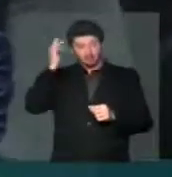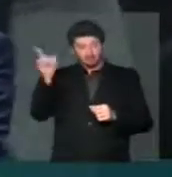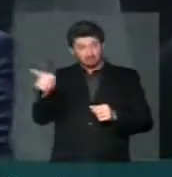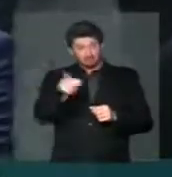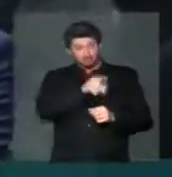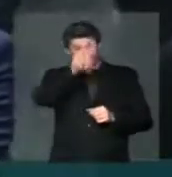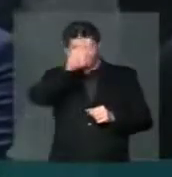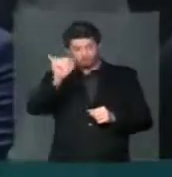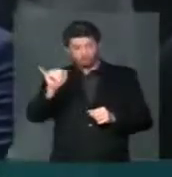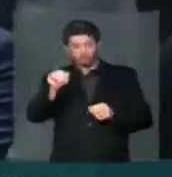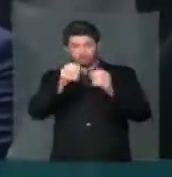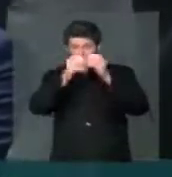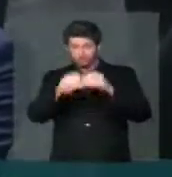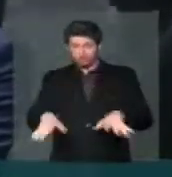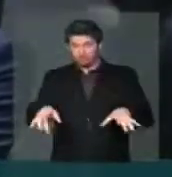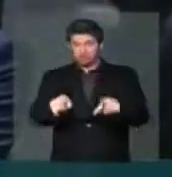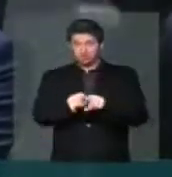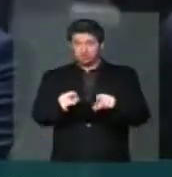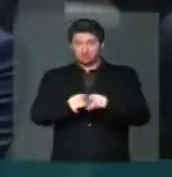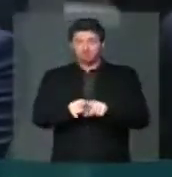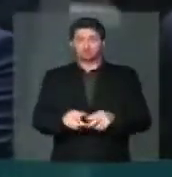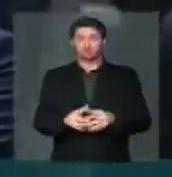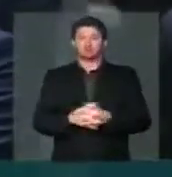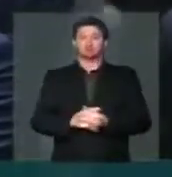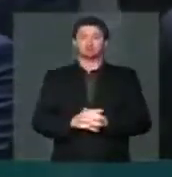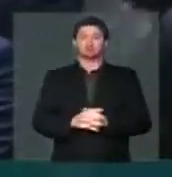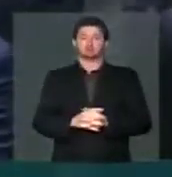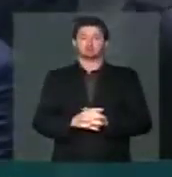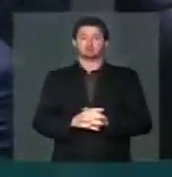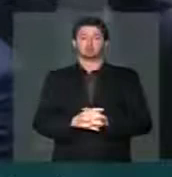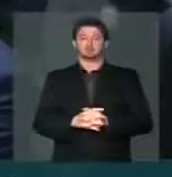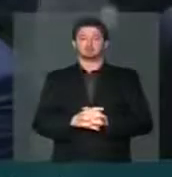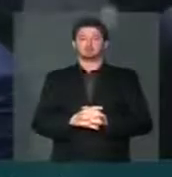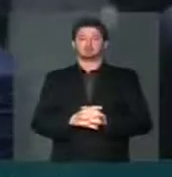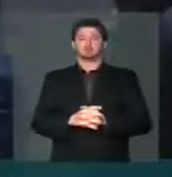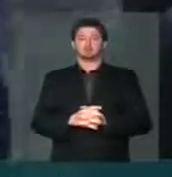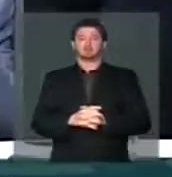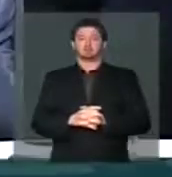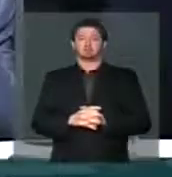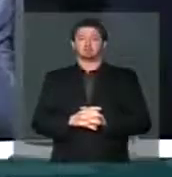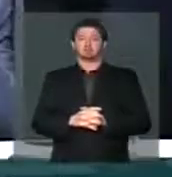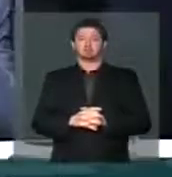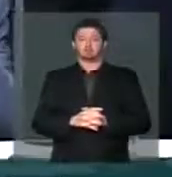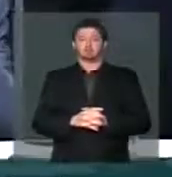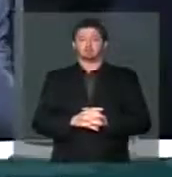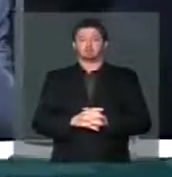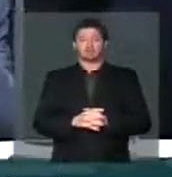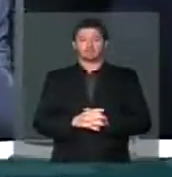podem ser prejudicados por essa limitação que está sendo colocada. Obrigado.